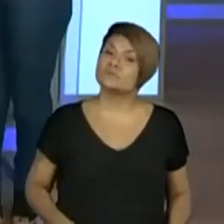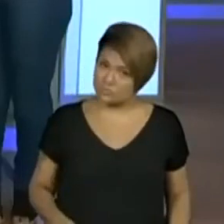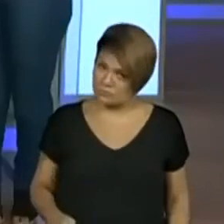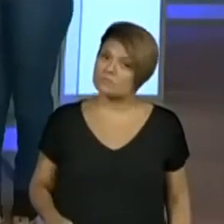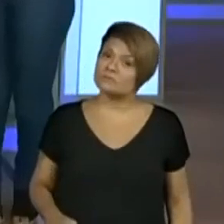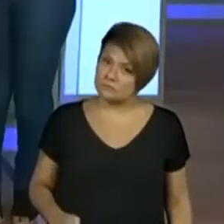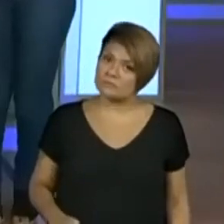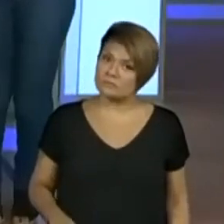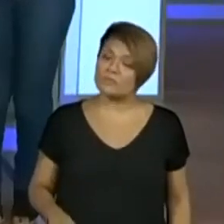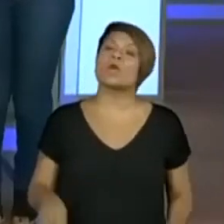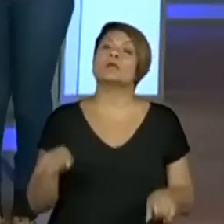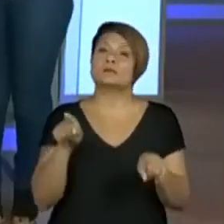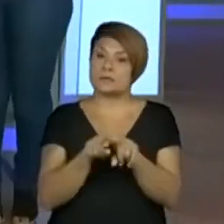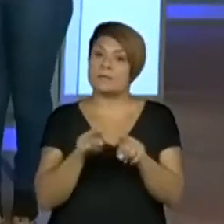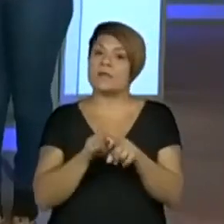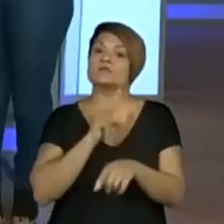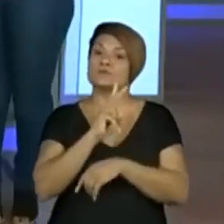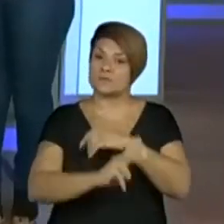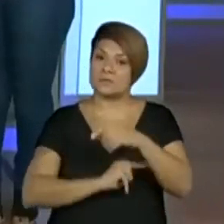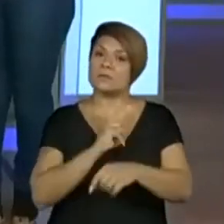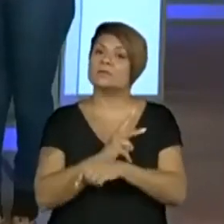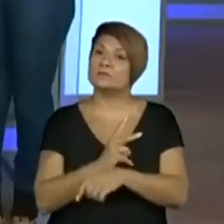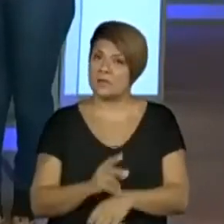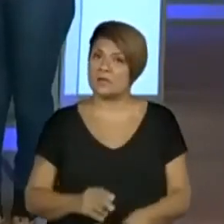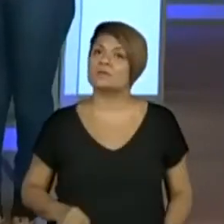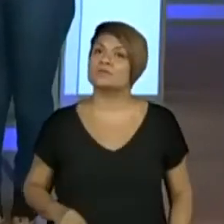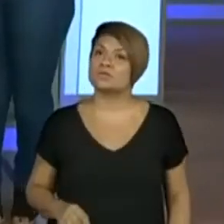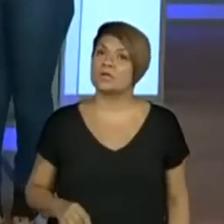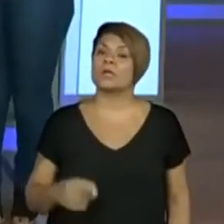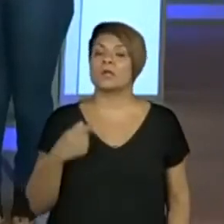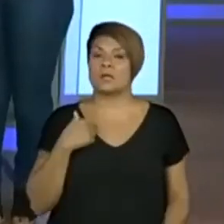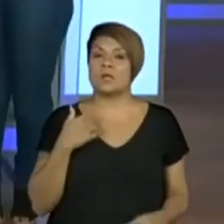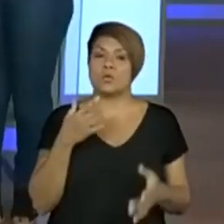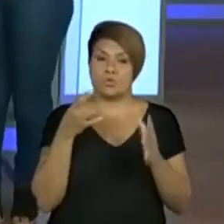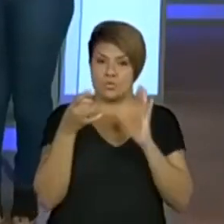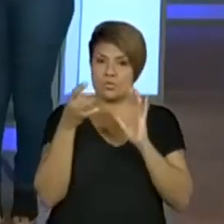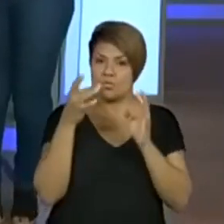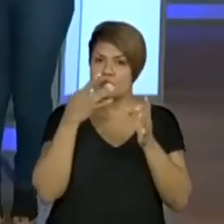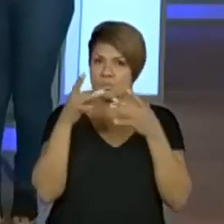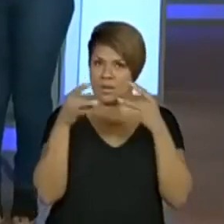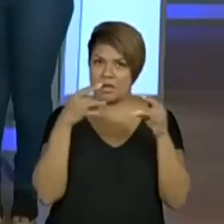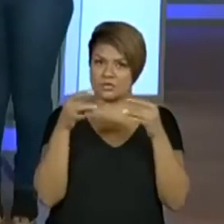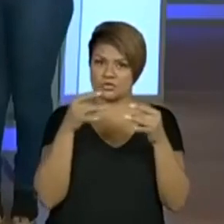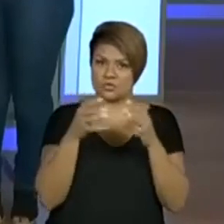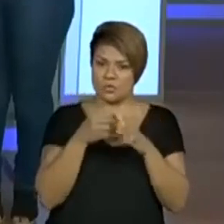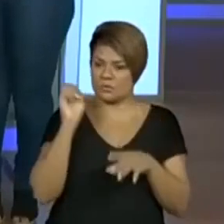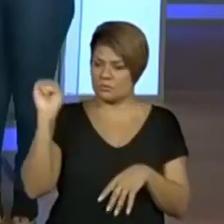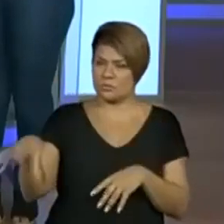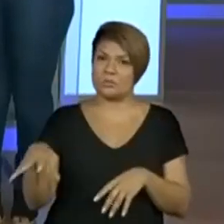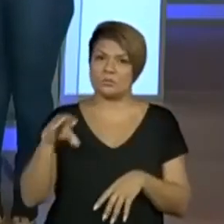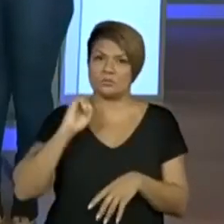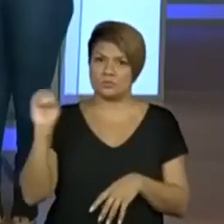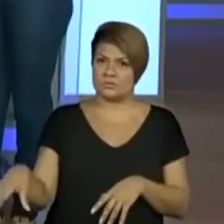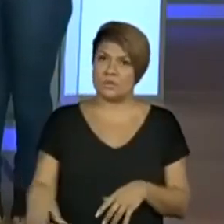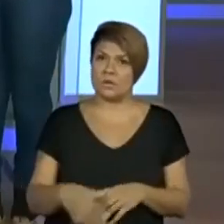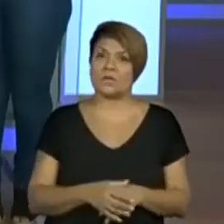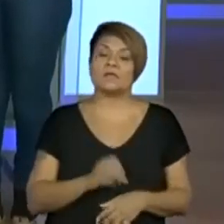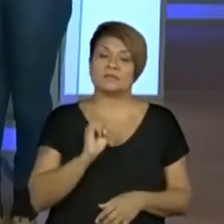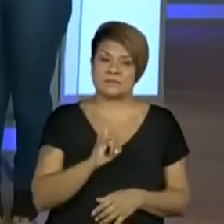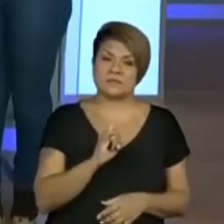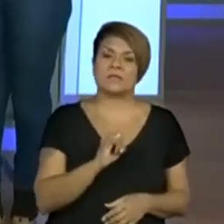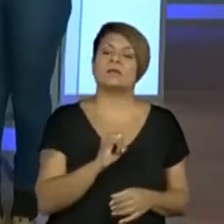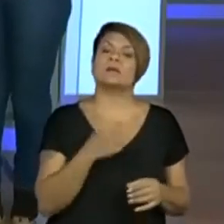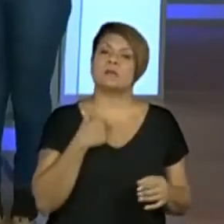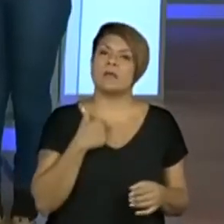é da sustentabilidade quando eu uso esse copo eu uso isso se eu tenho de plástico ou um de alumínio